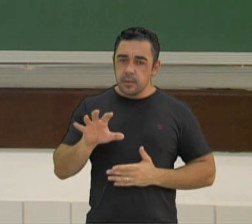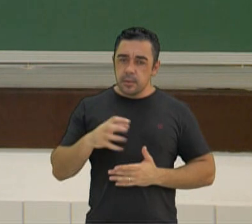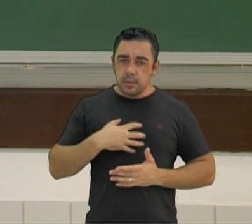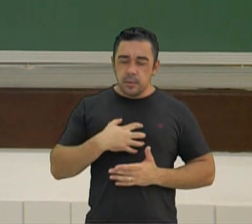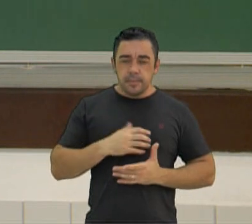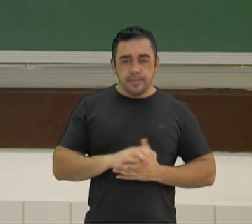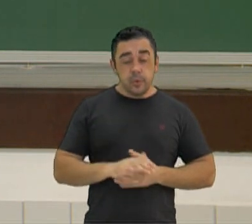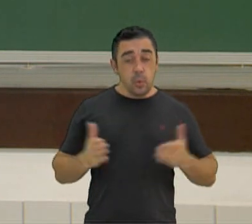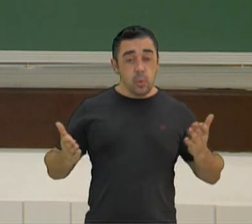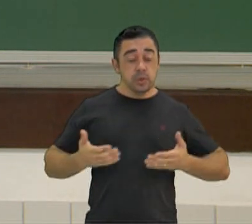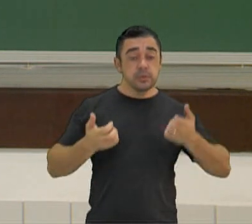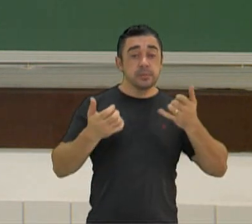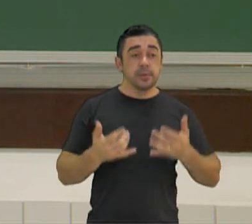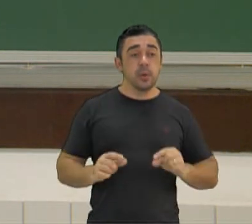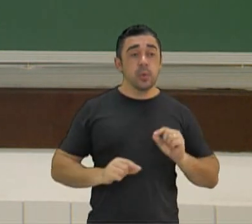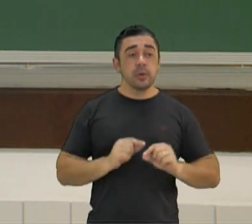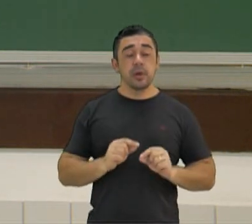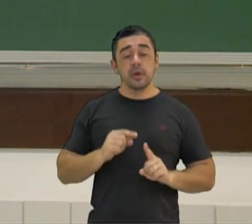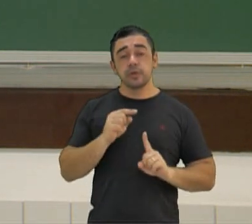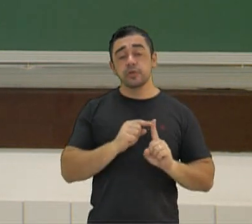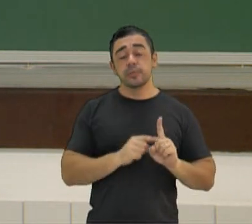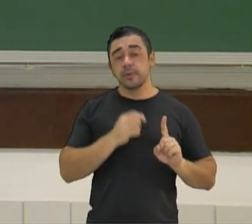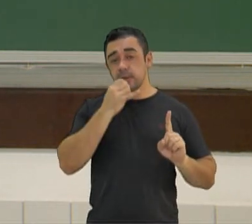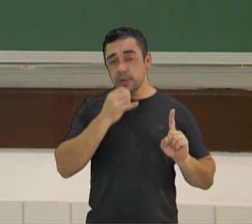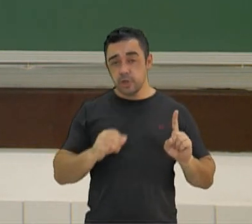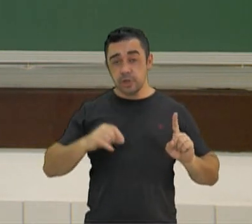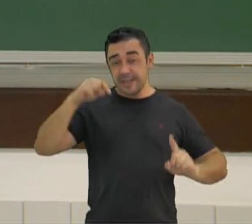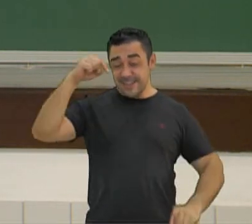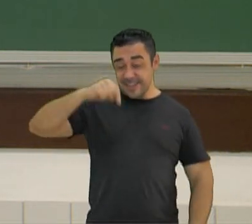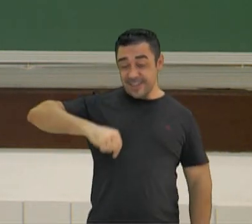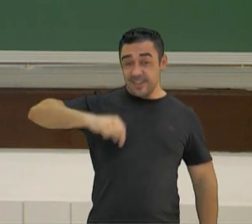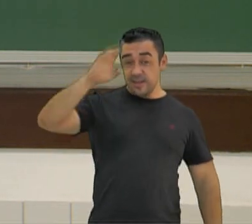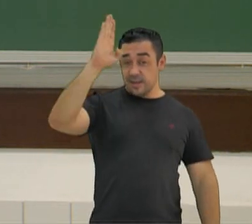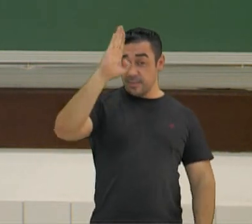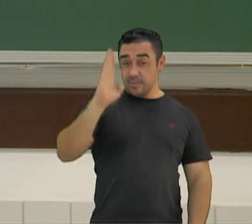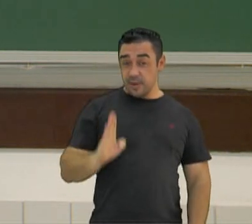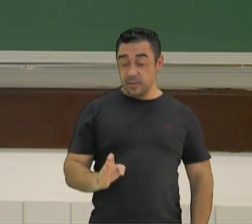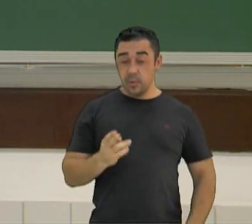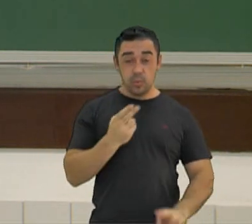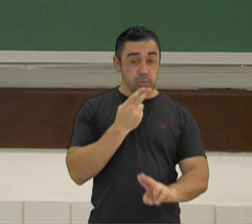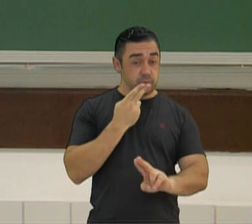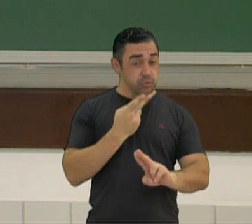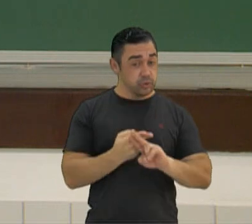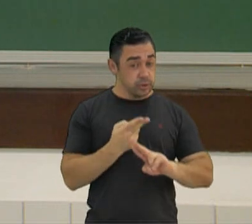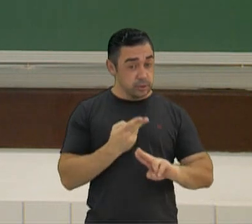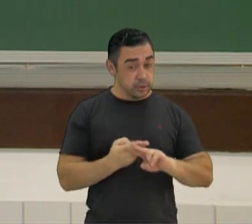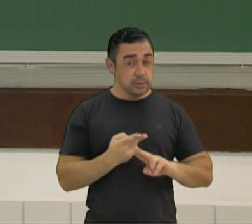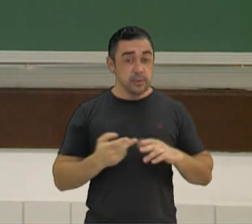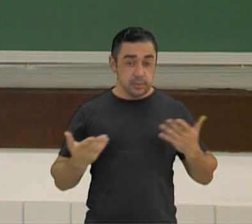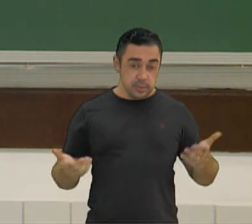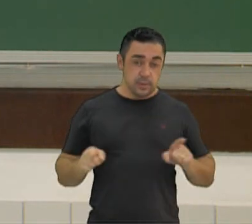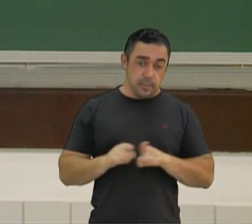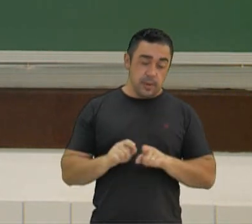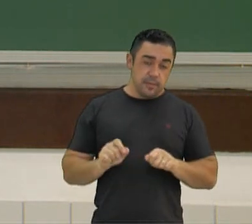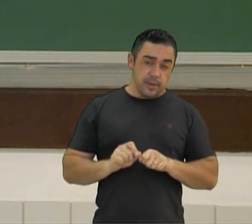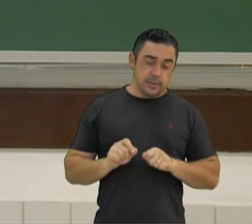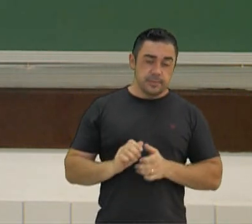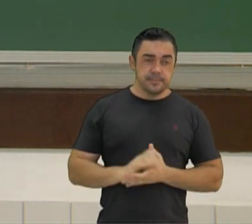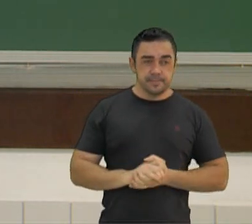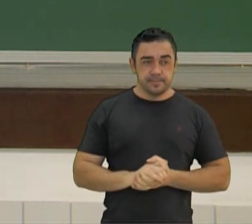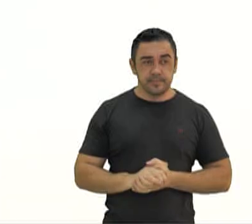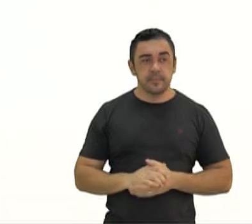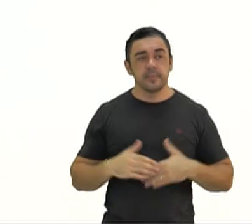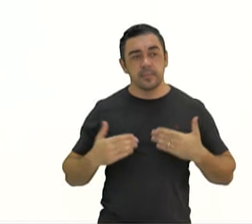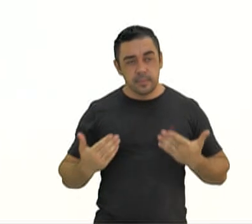vamos falar um pouquinho das fontes energéticas no Brasil, a sua utilização e, logicamente, sua produção. Devemos